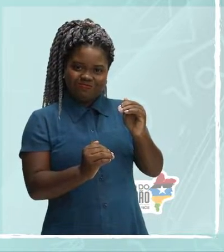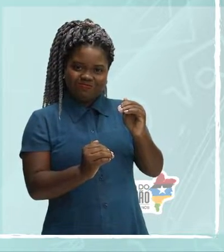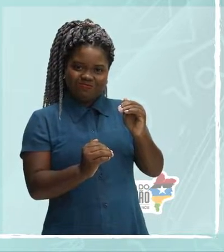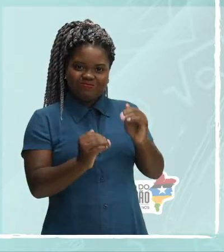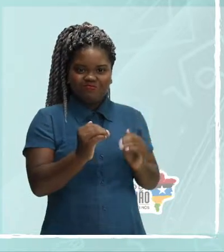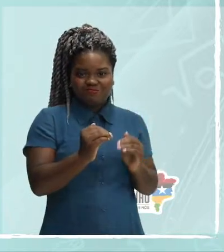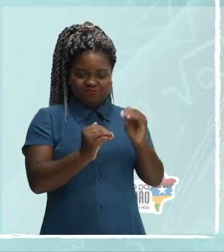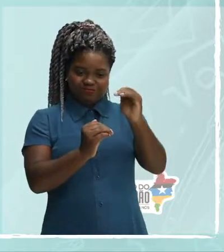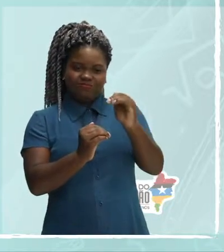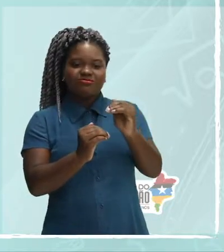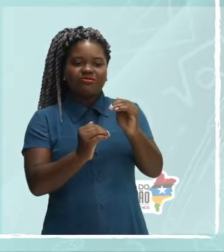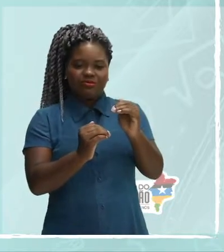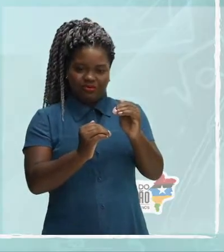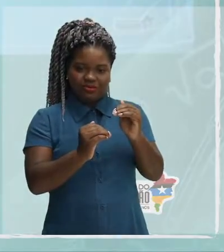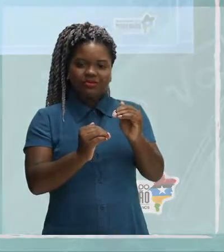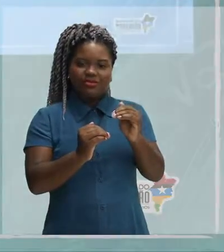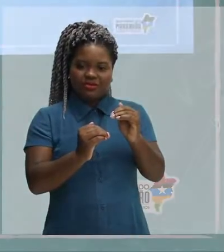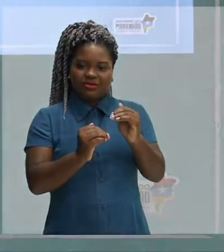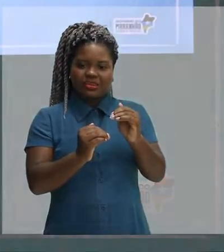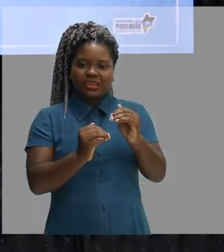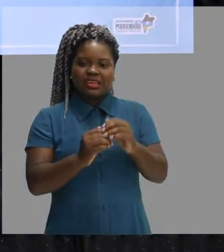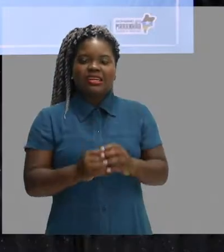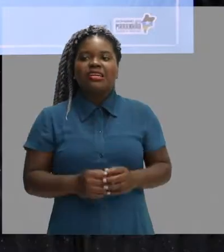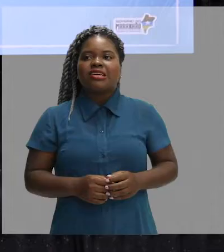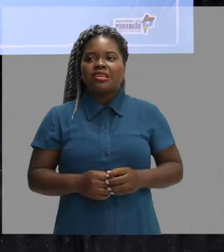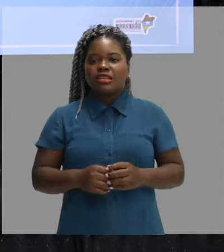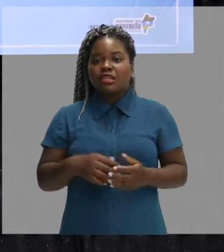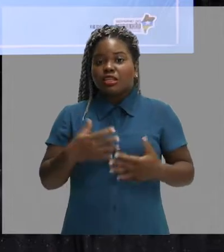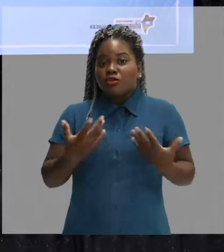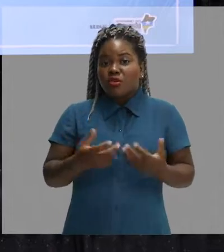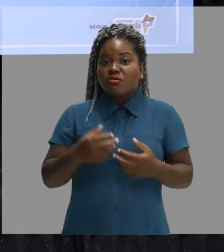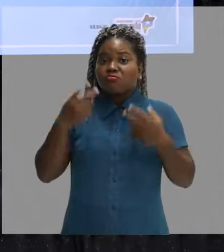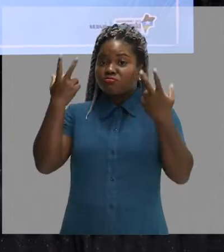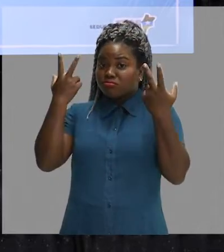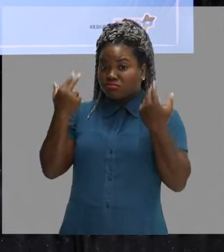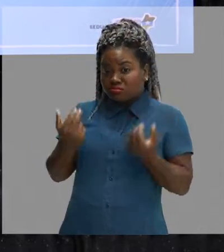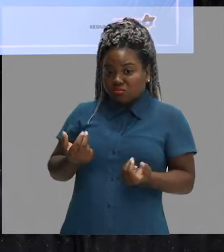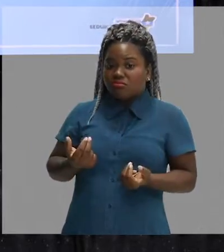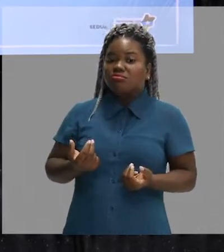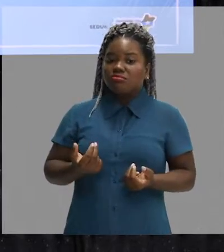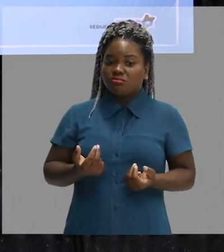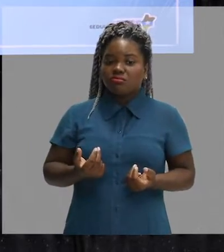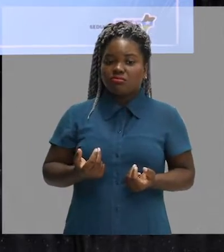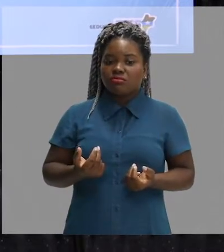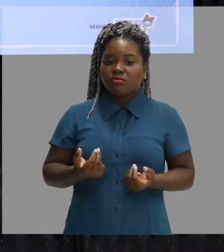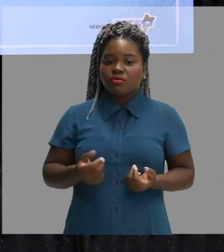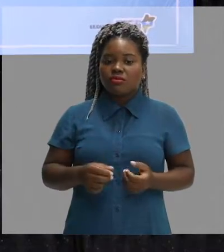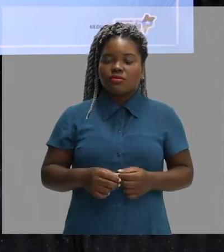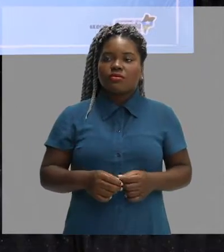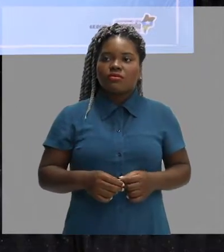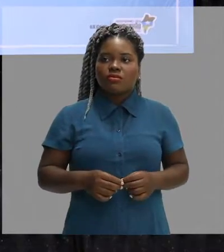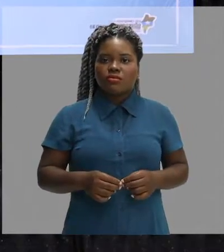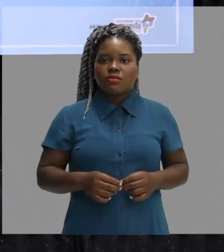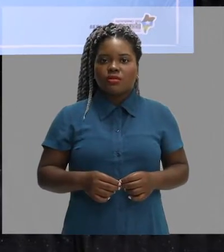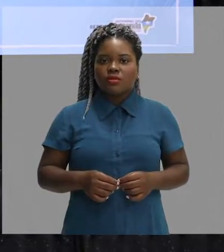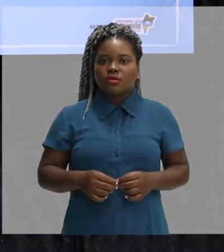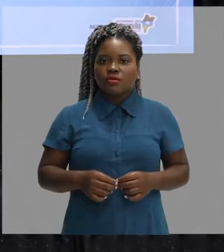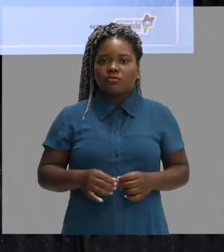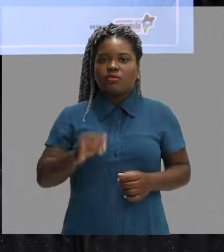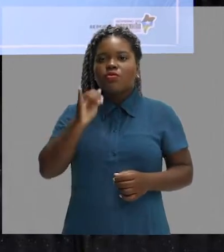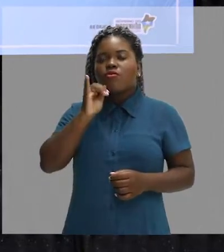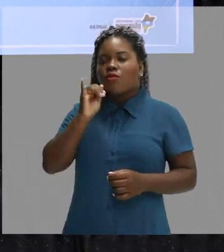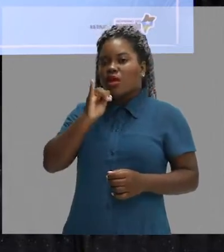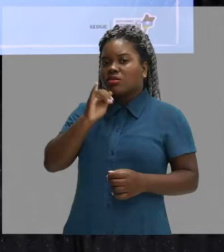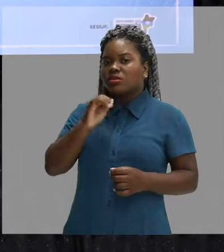que sofrem como algo legítimo e também natural, certo? Vou te dar um